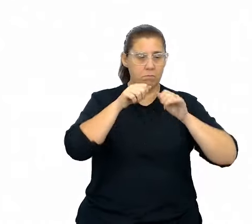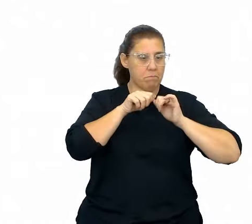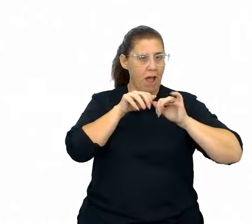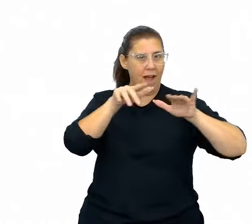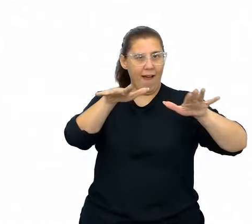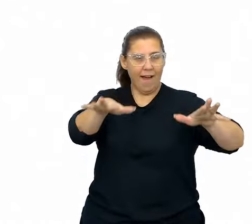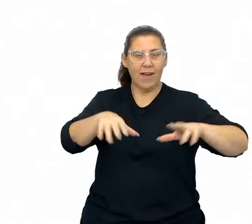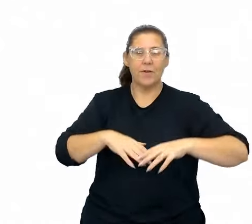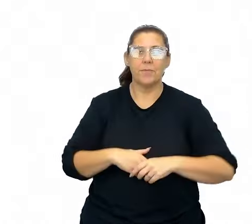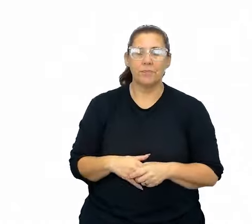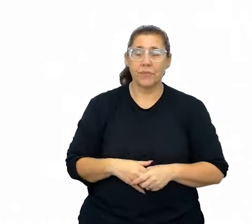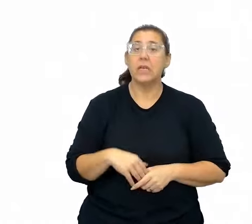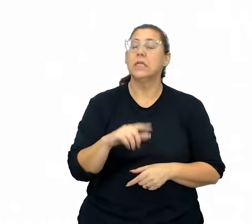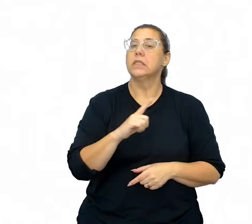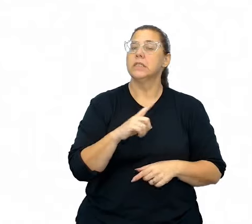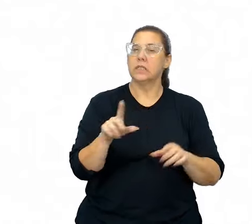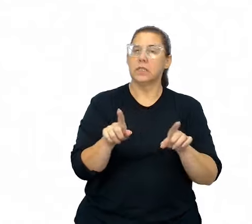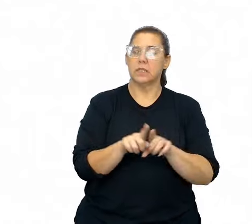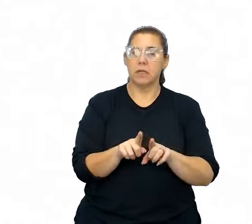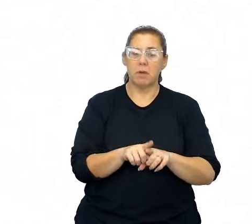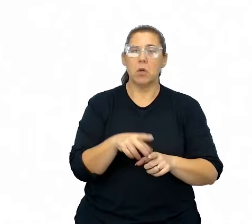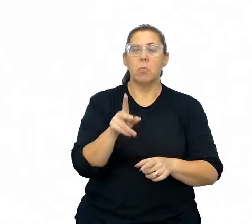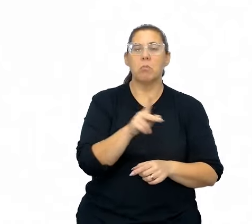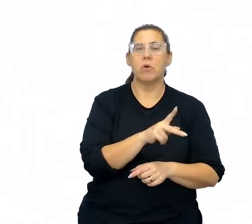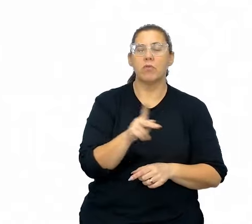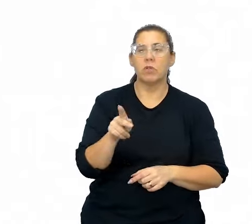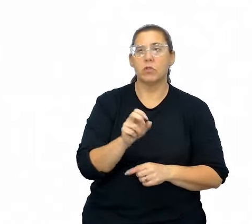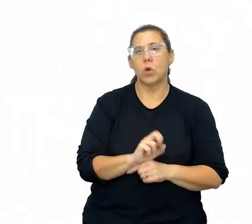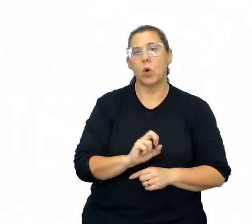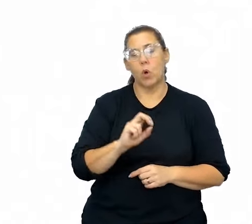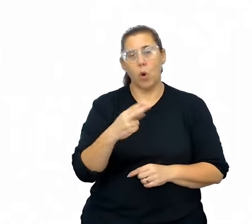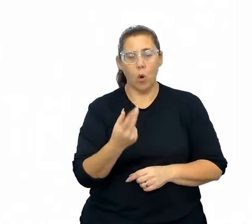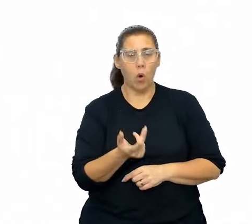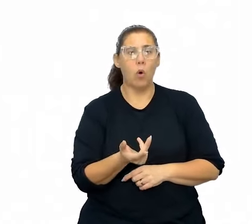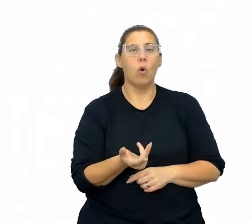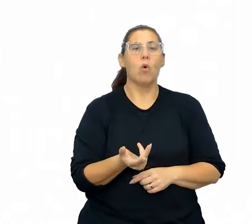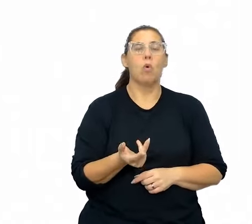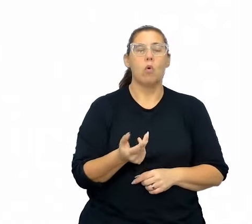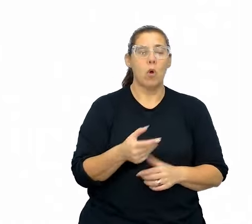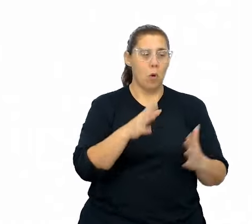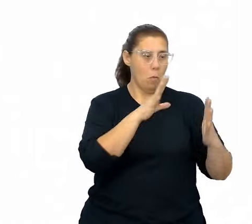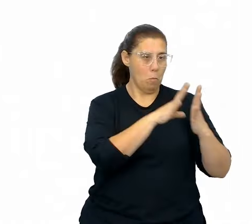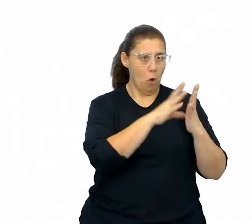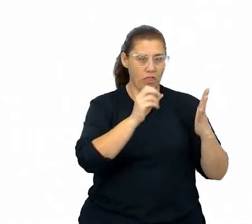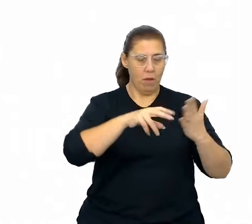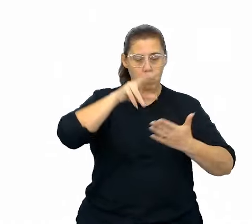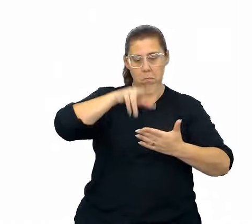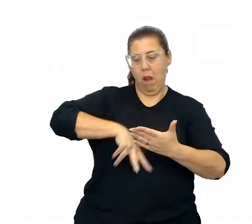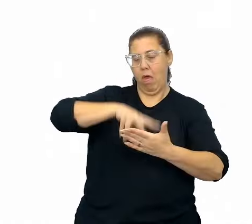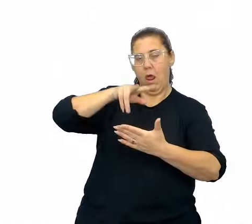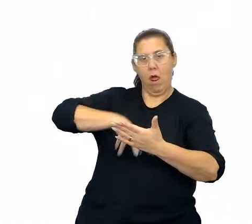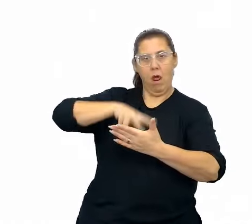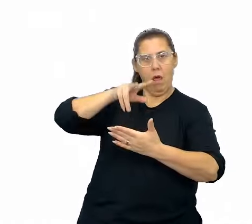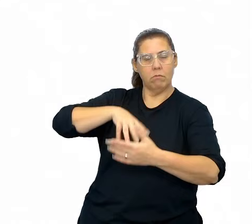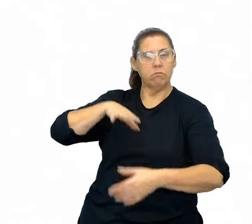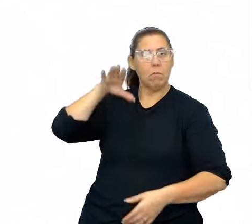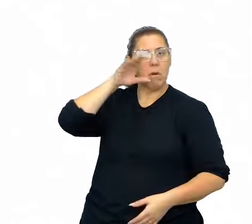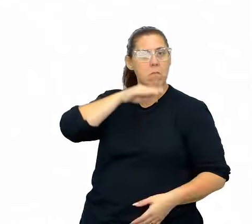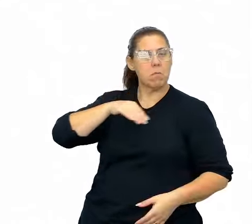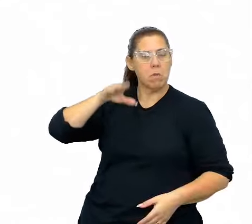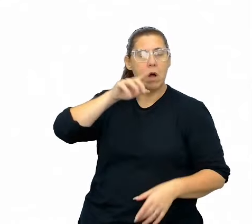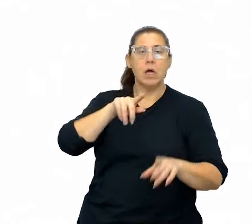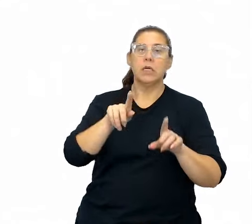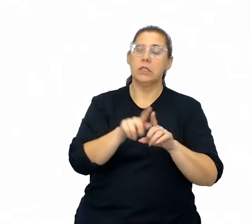possibilidades. O professor ou a professora como modelo de leitor e de leitora e também